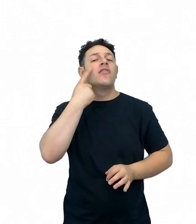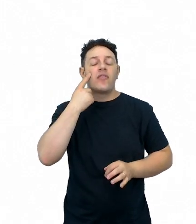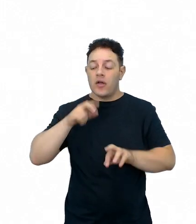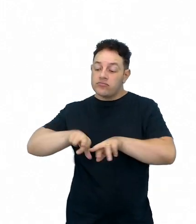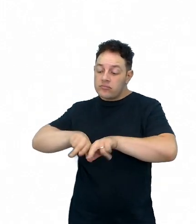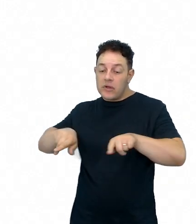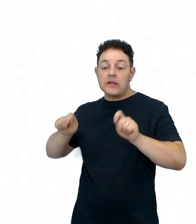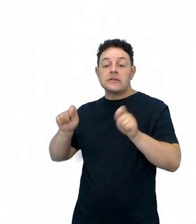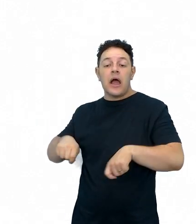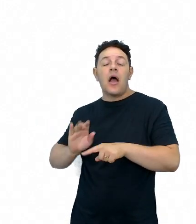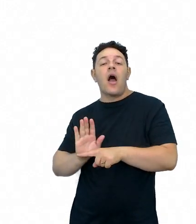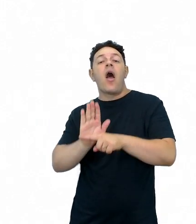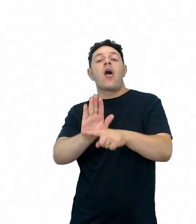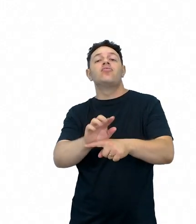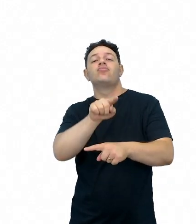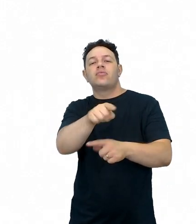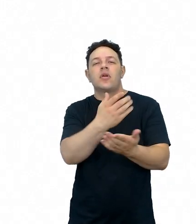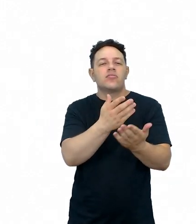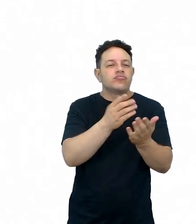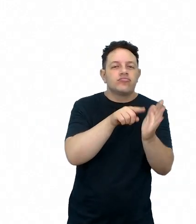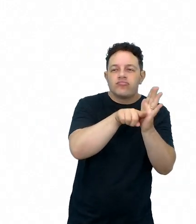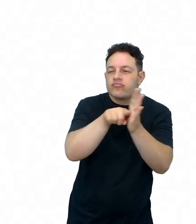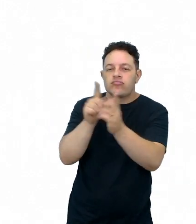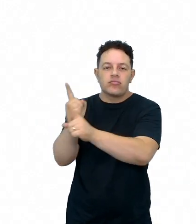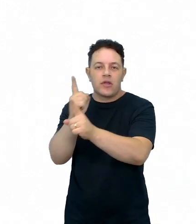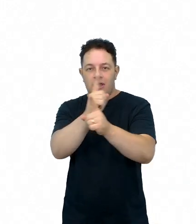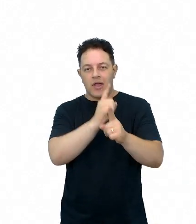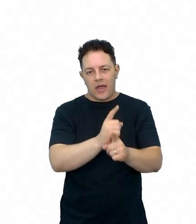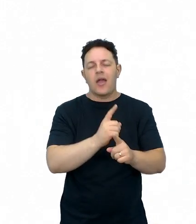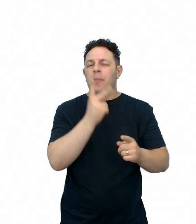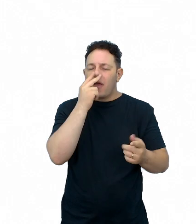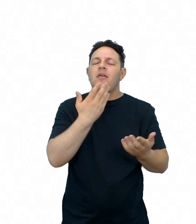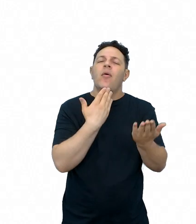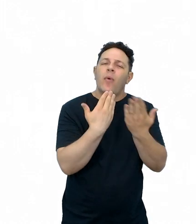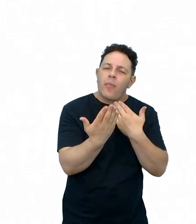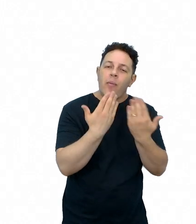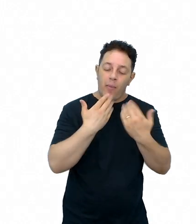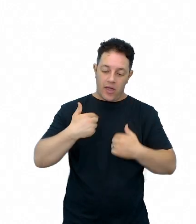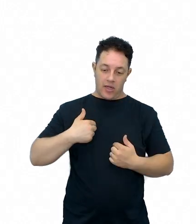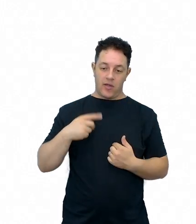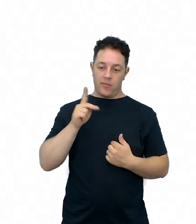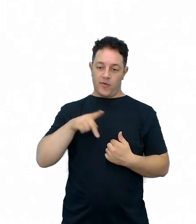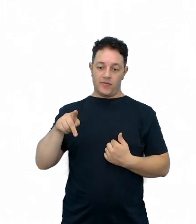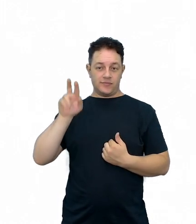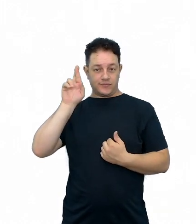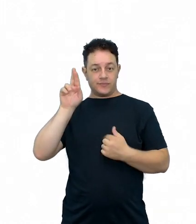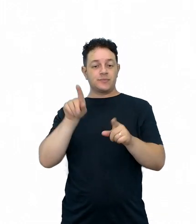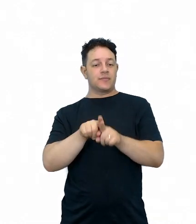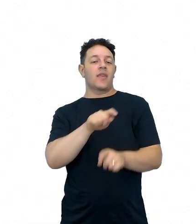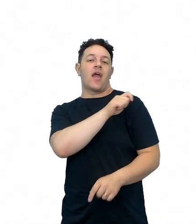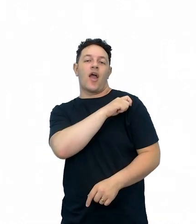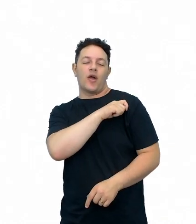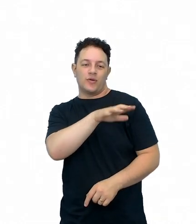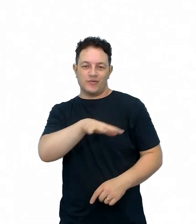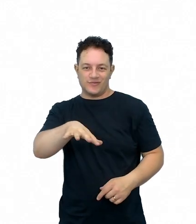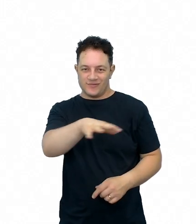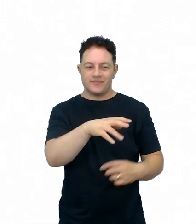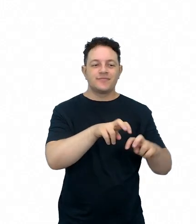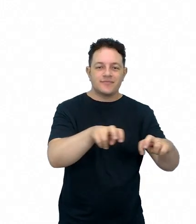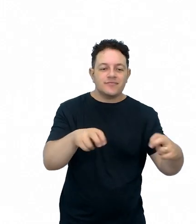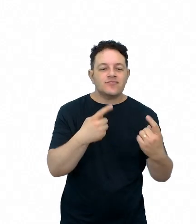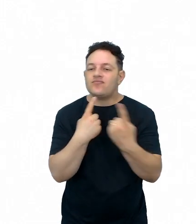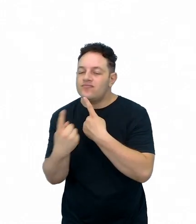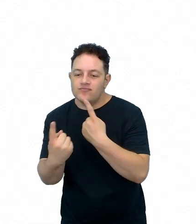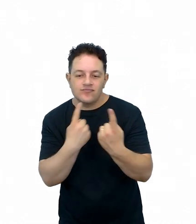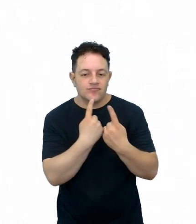recursos todos necessários. Então, aqui tem uma conversa bacana entre professor e estudante, tá? E